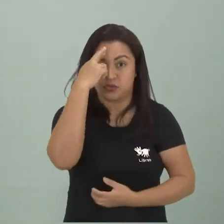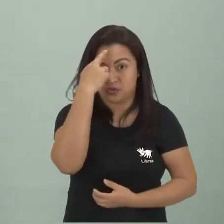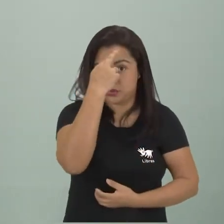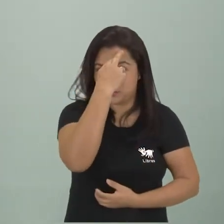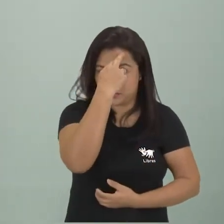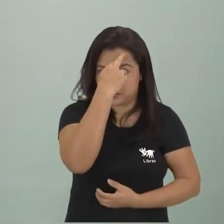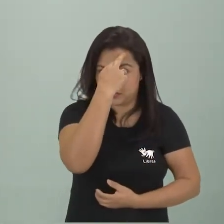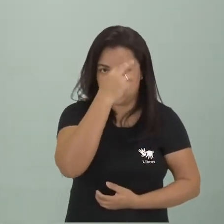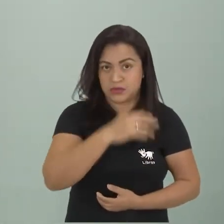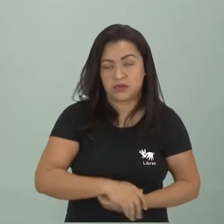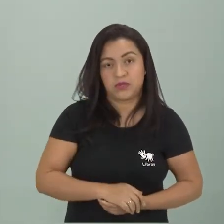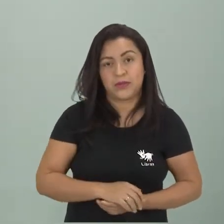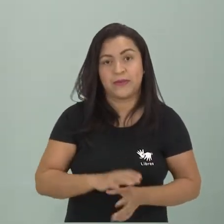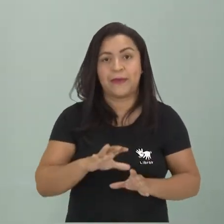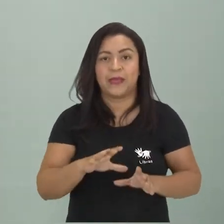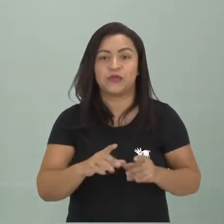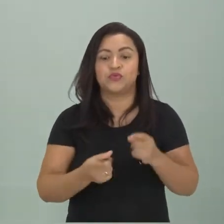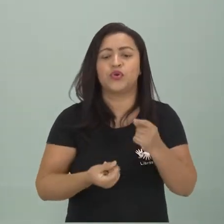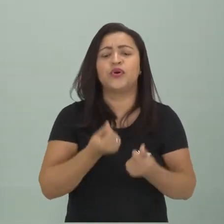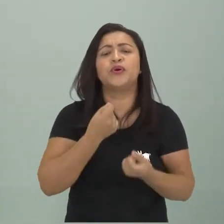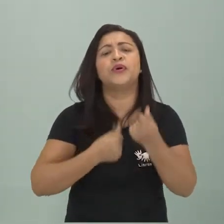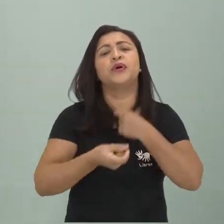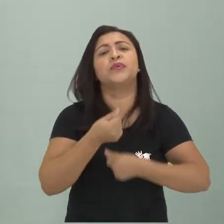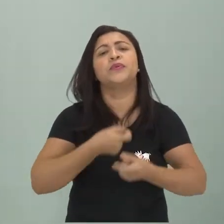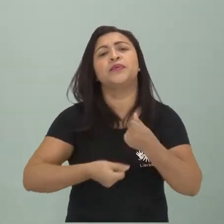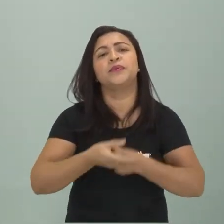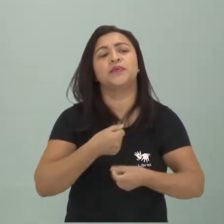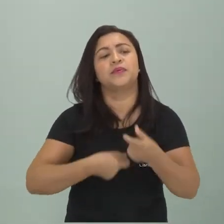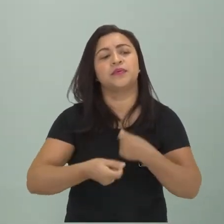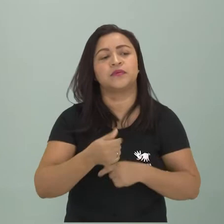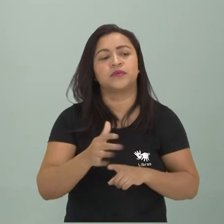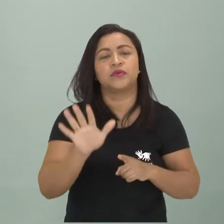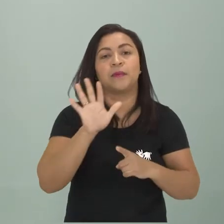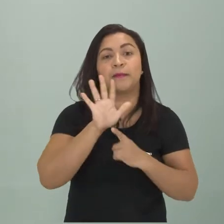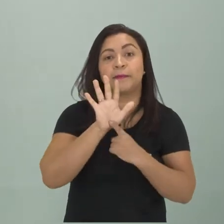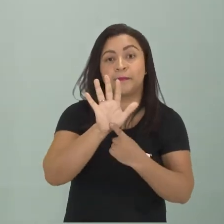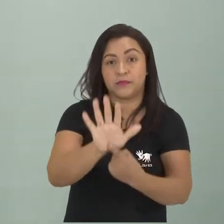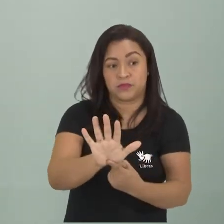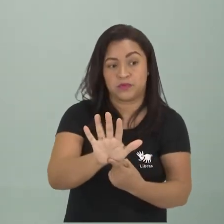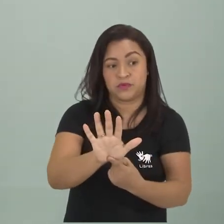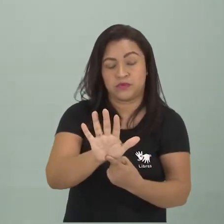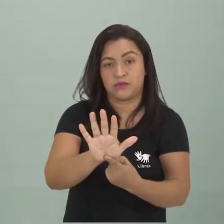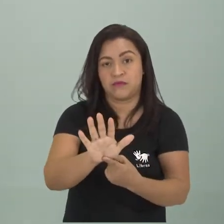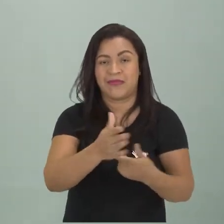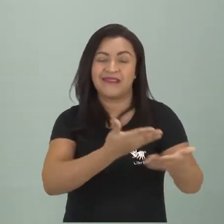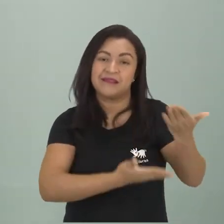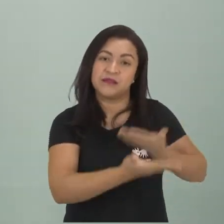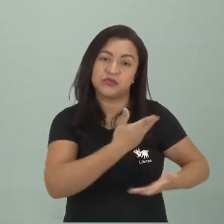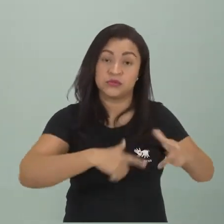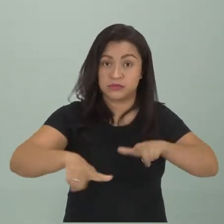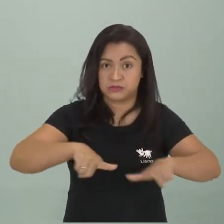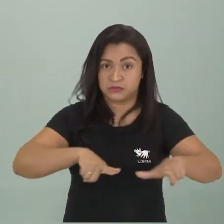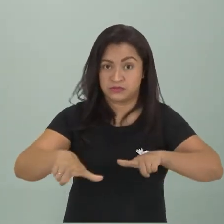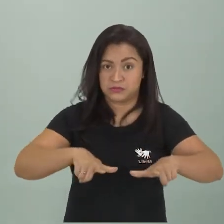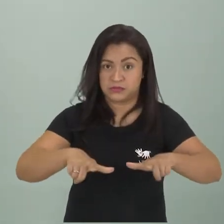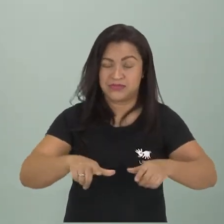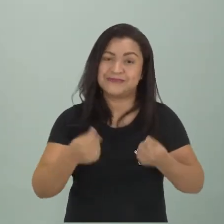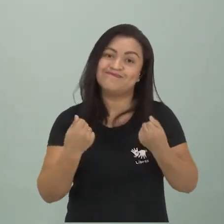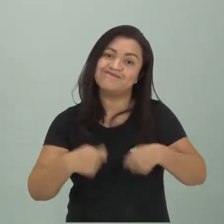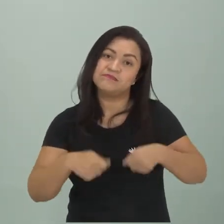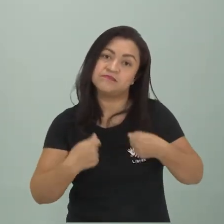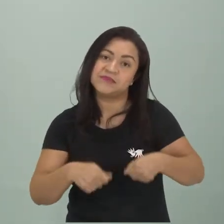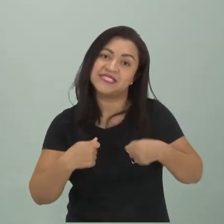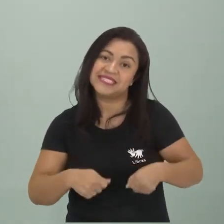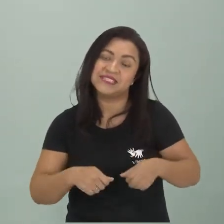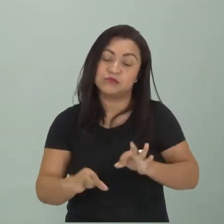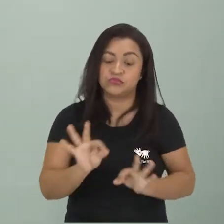sua economia, definindo as relações de trabalho que são necessárias à organização